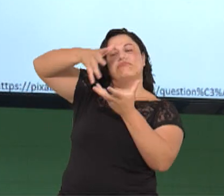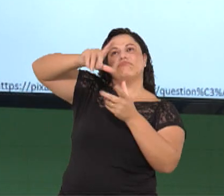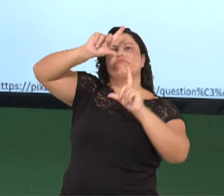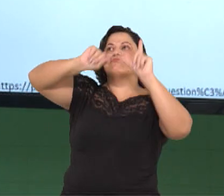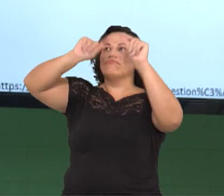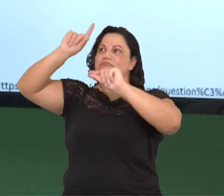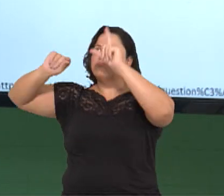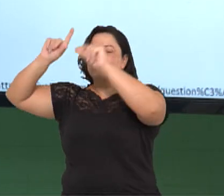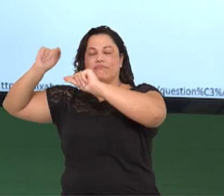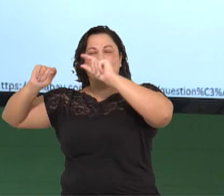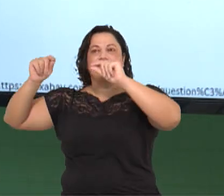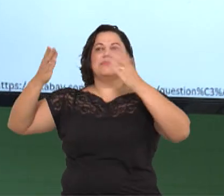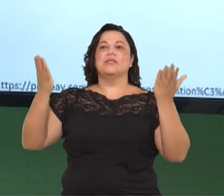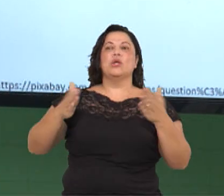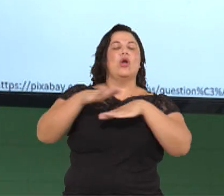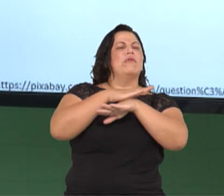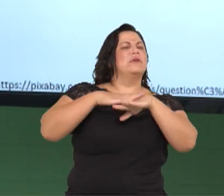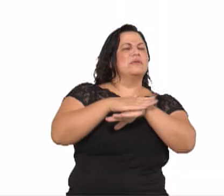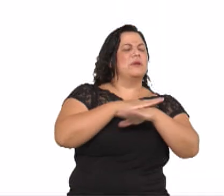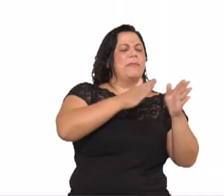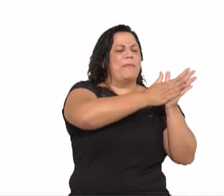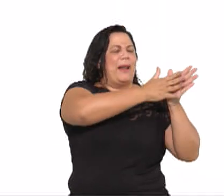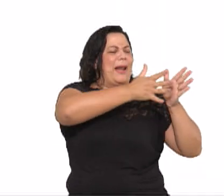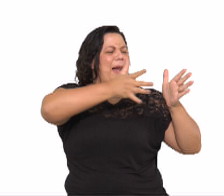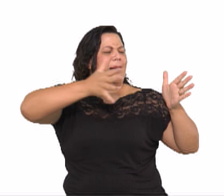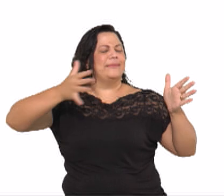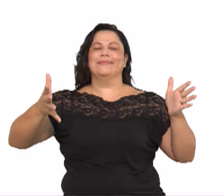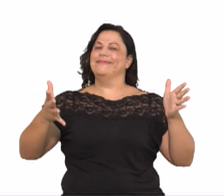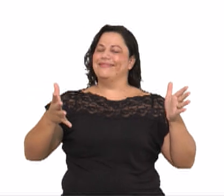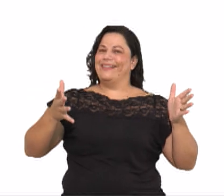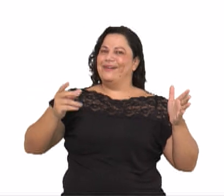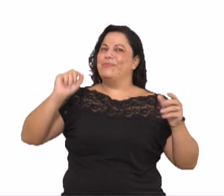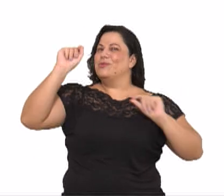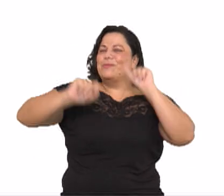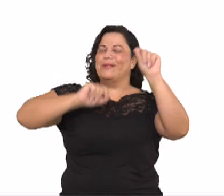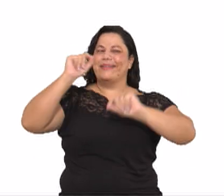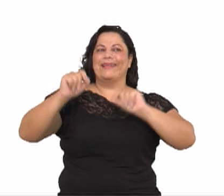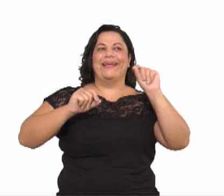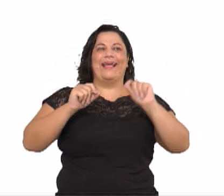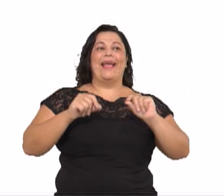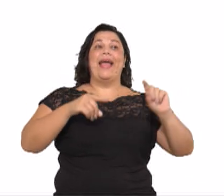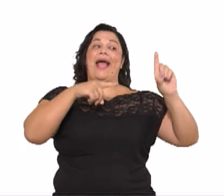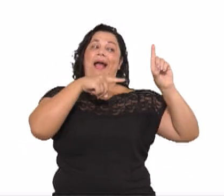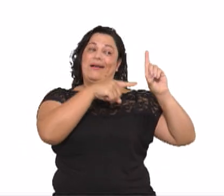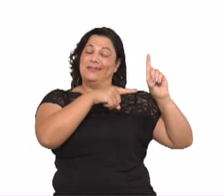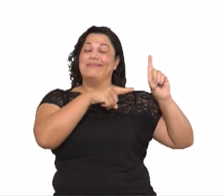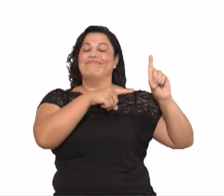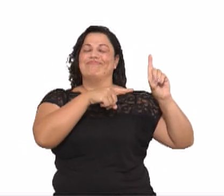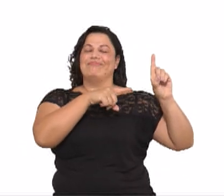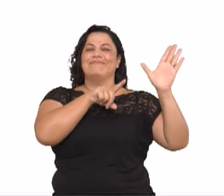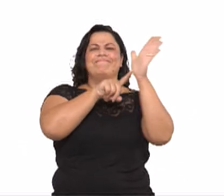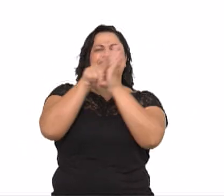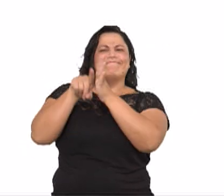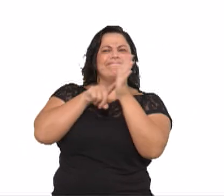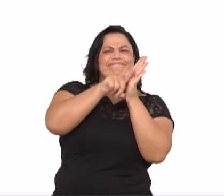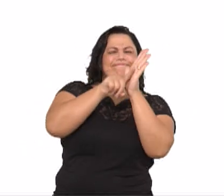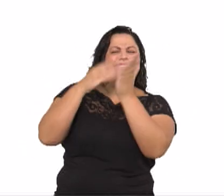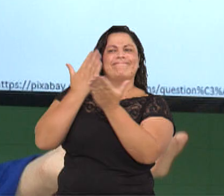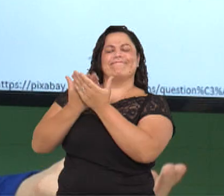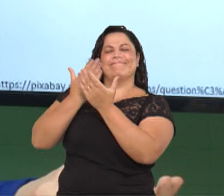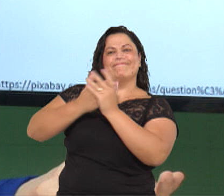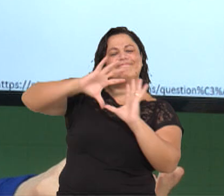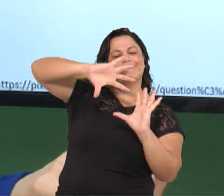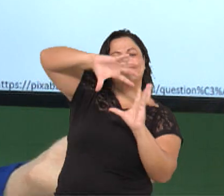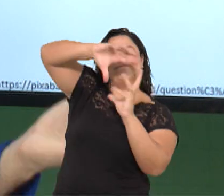esse tempo sobre astronomia, então a resposta correta, letra D, a ciência que estuda o universo e